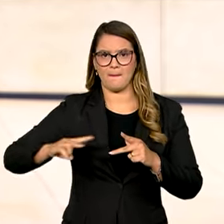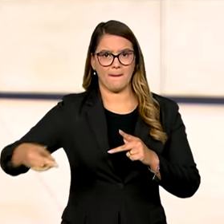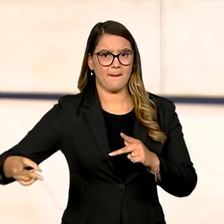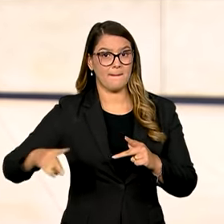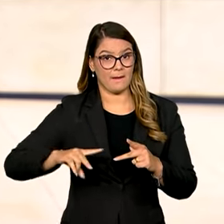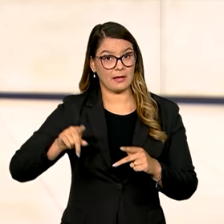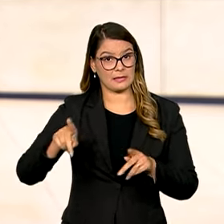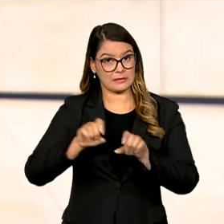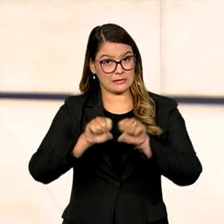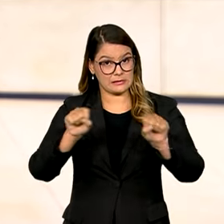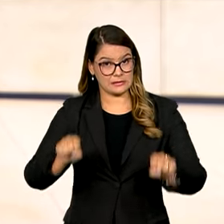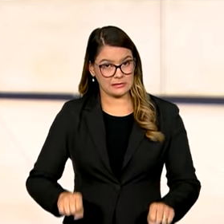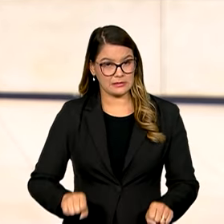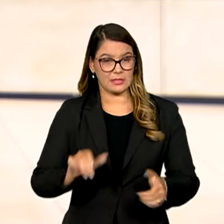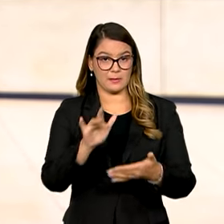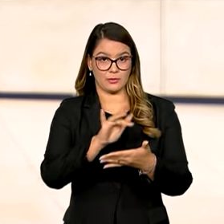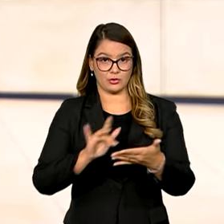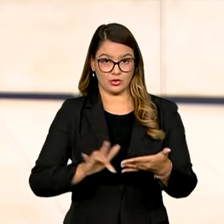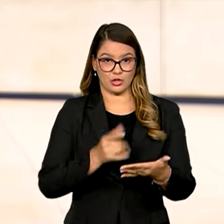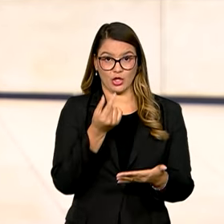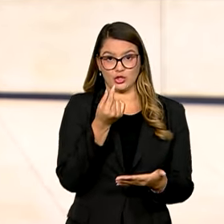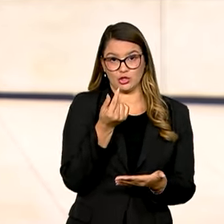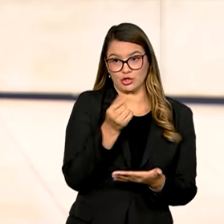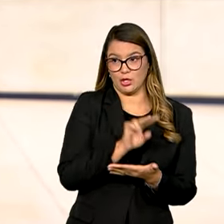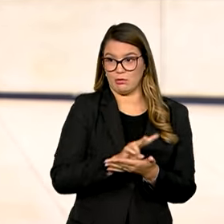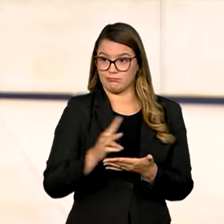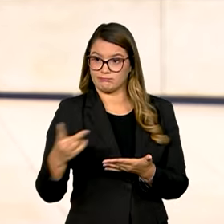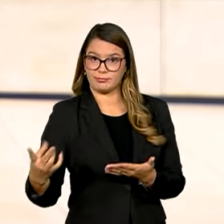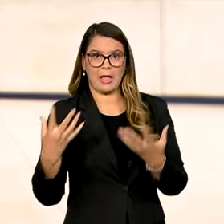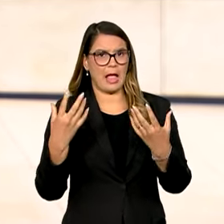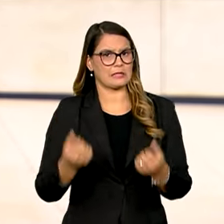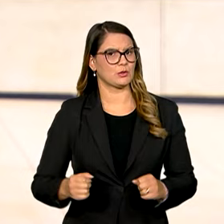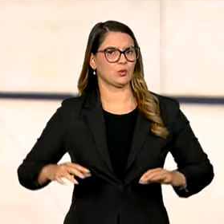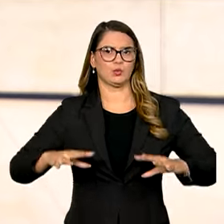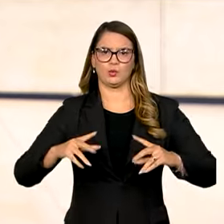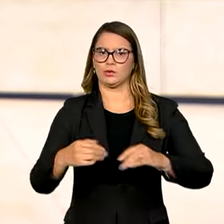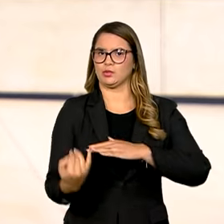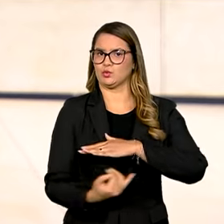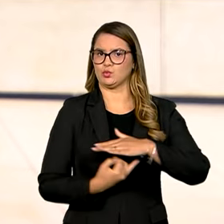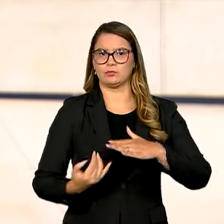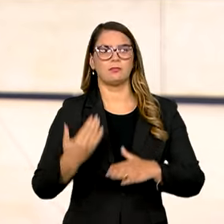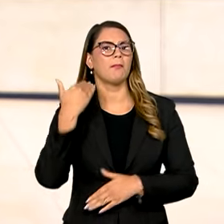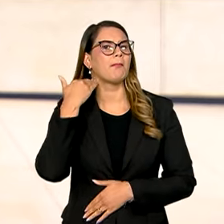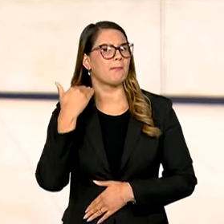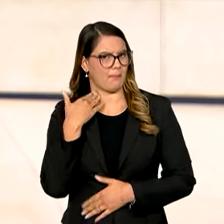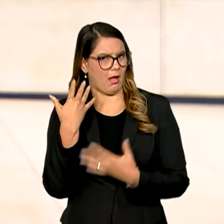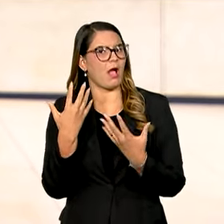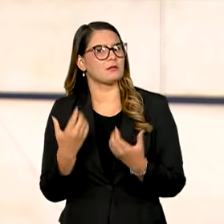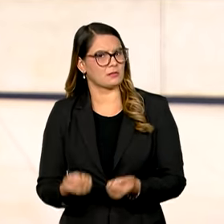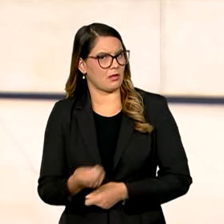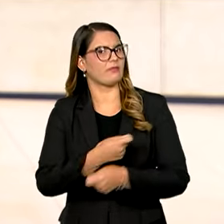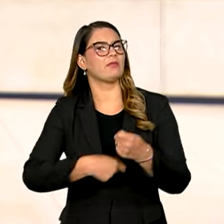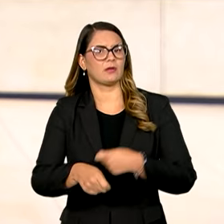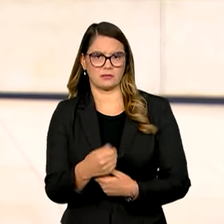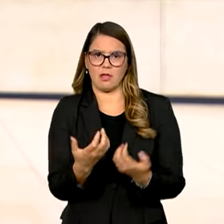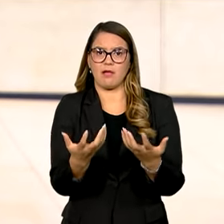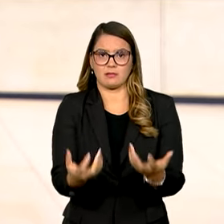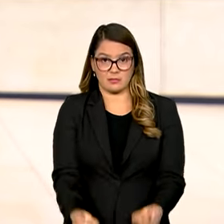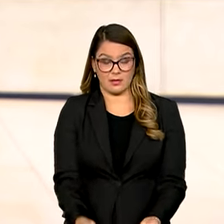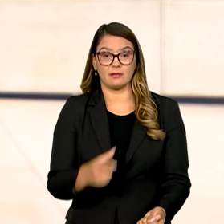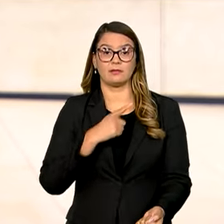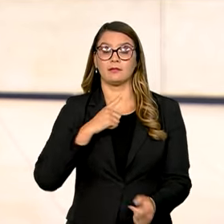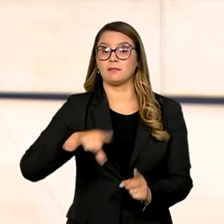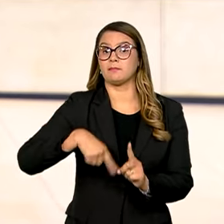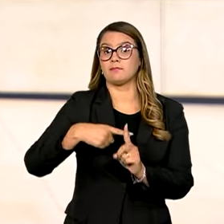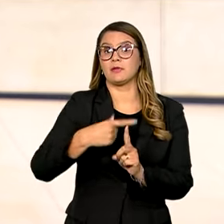Esse sistema digital de transferência de dinheiro é aceito em todas as instituições bancárias e financeiras do Brasil e conta com mais